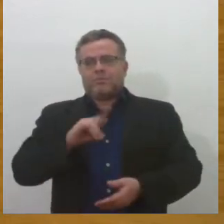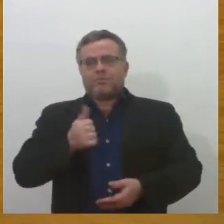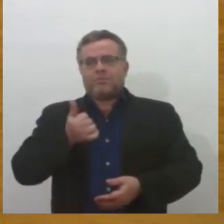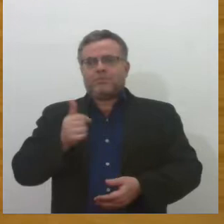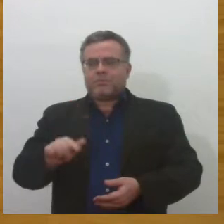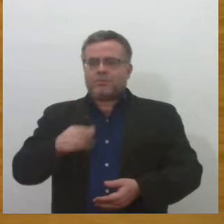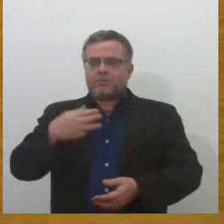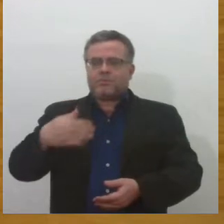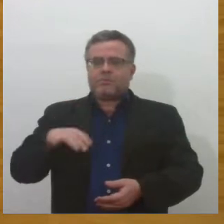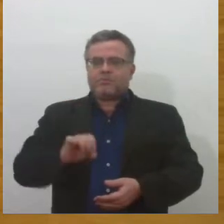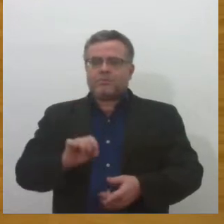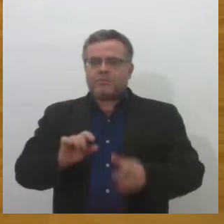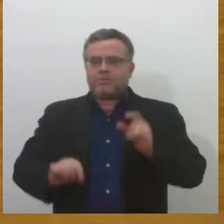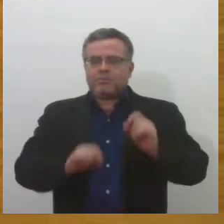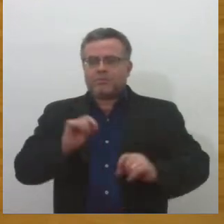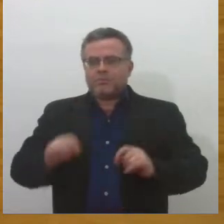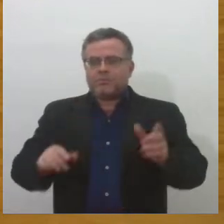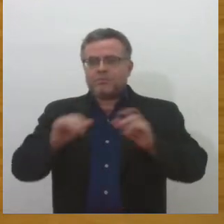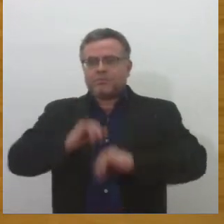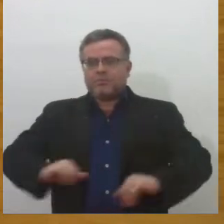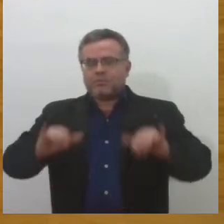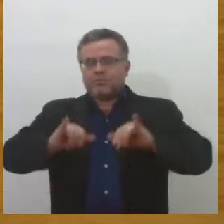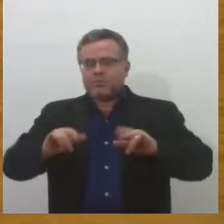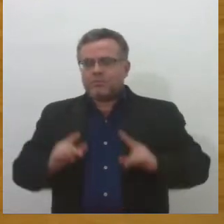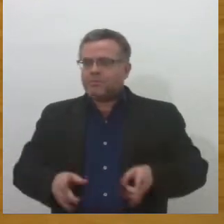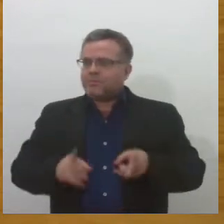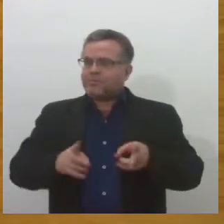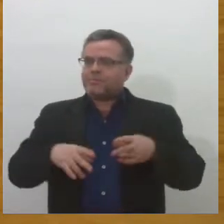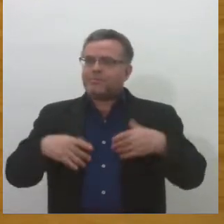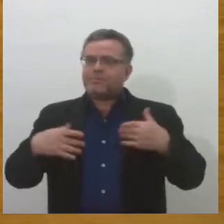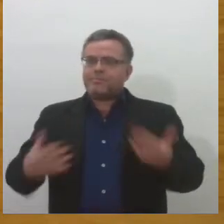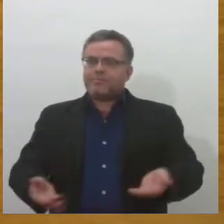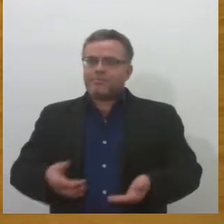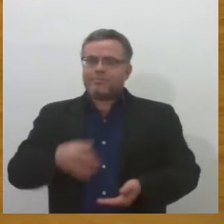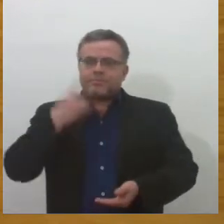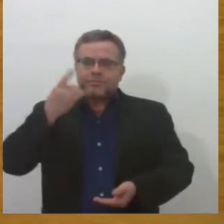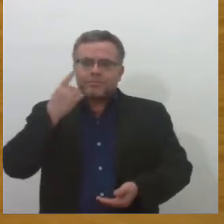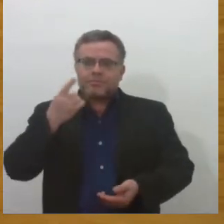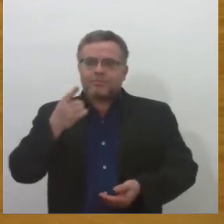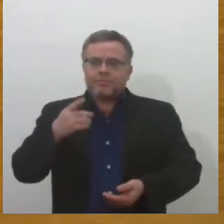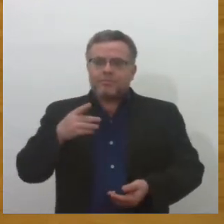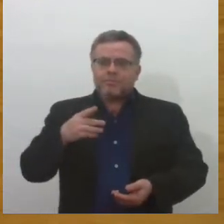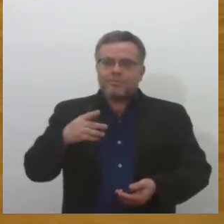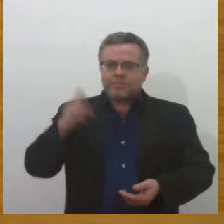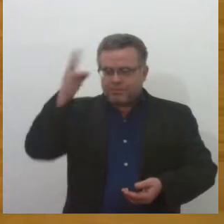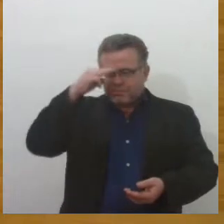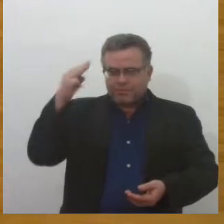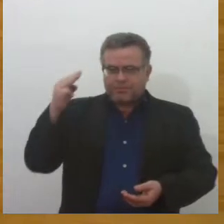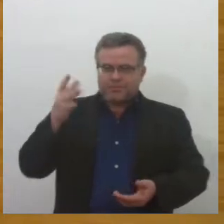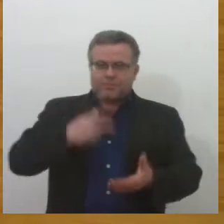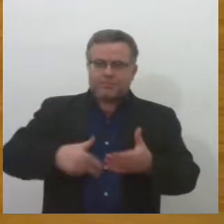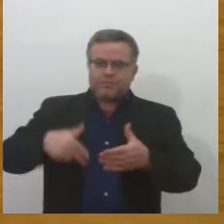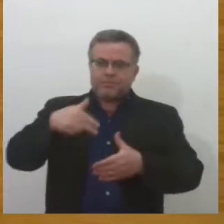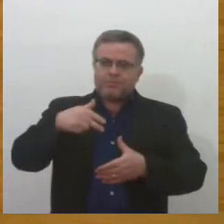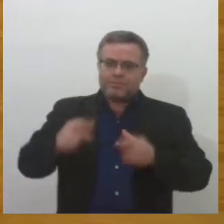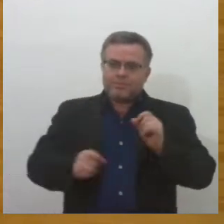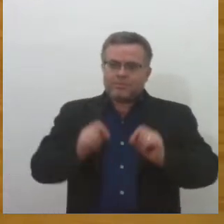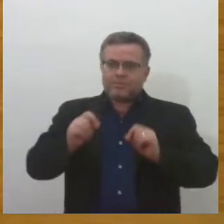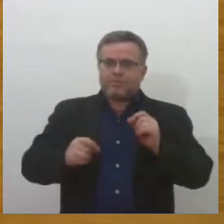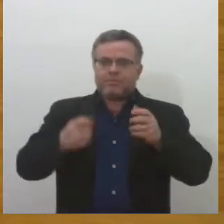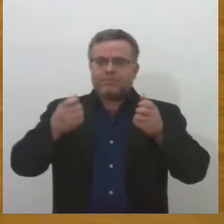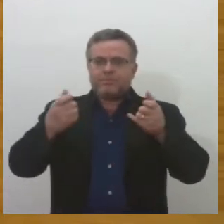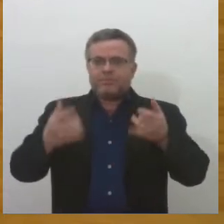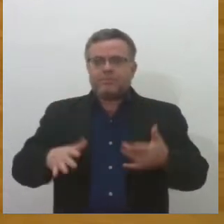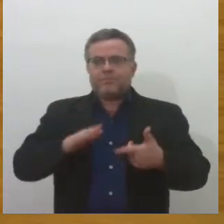de Maio além de encenar as suas felicitações a deputada Maria Mendonça ela fez uso da Tribuna e